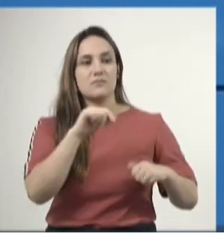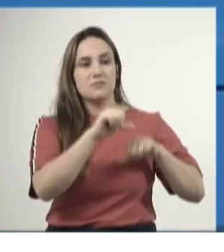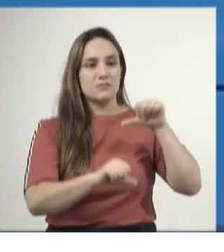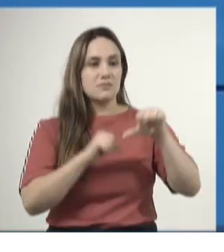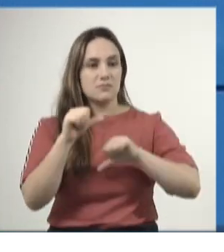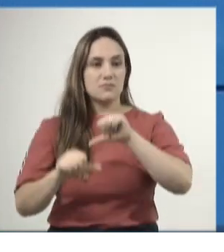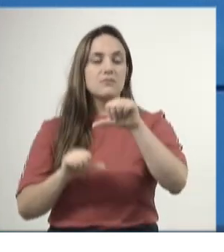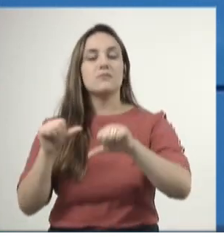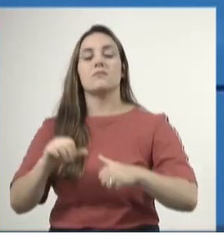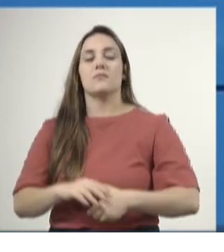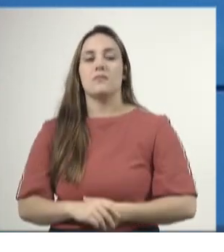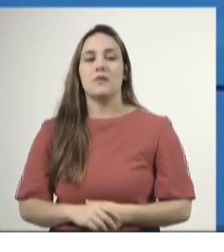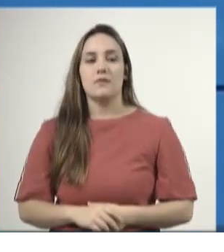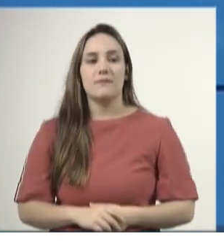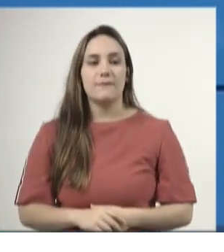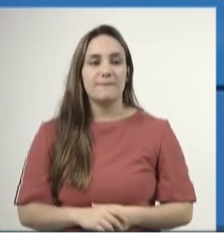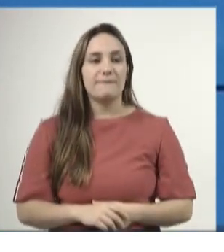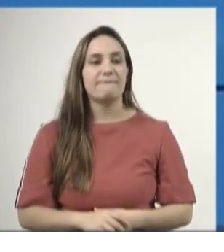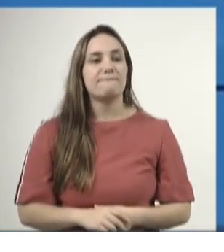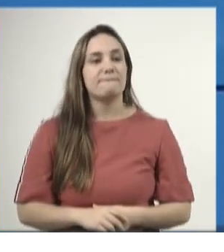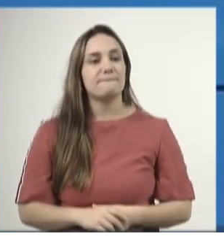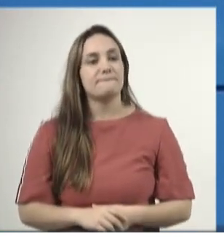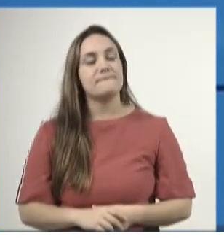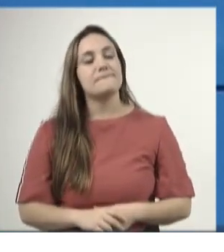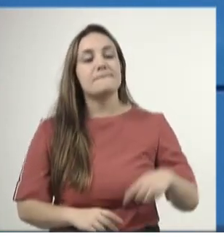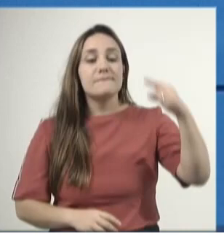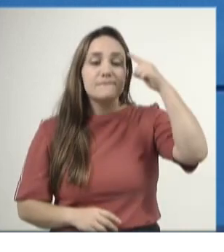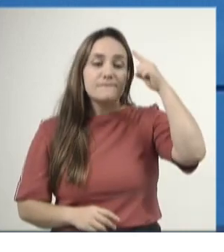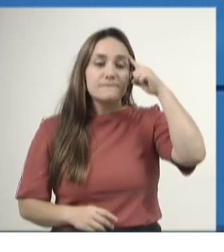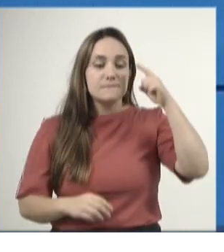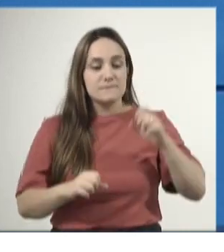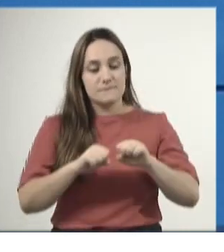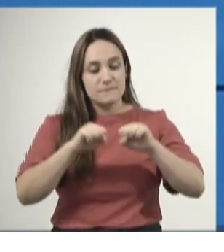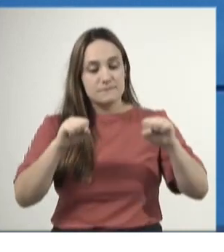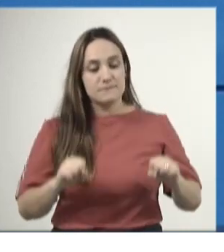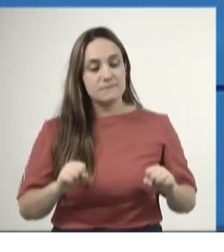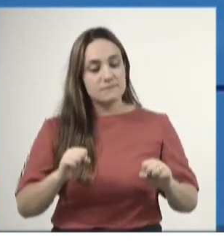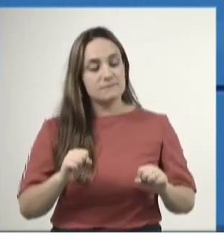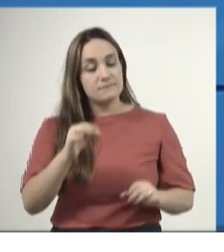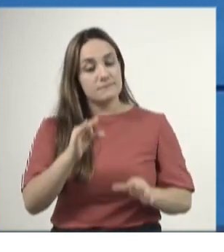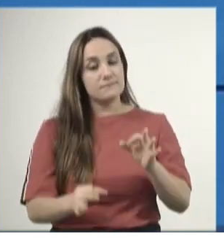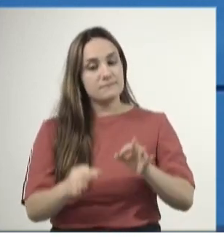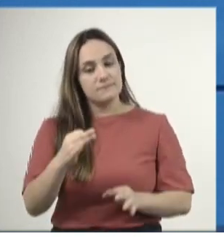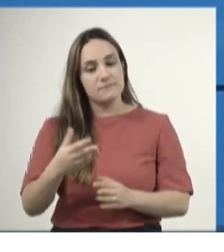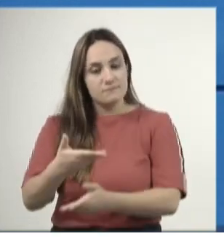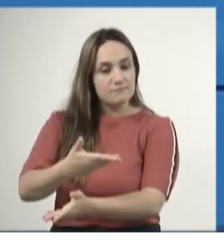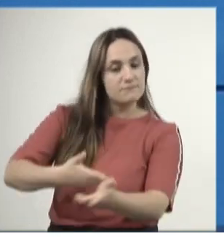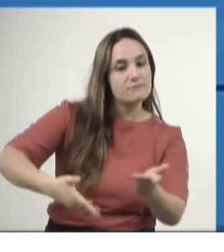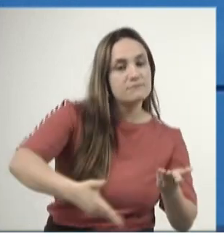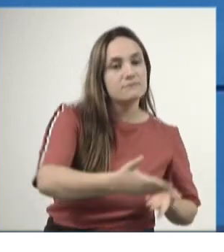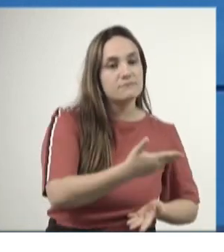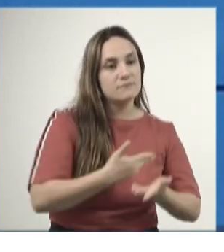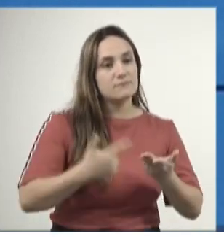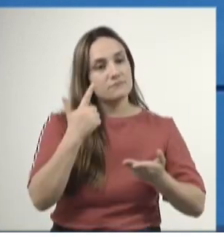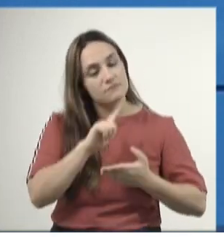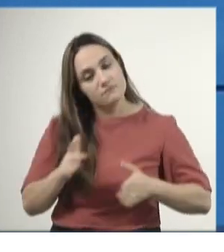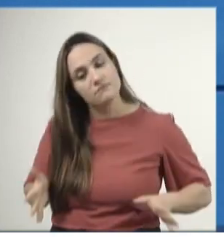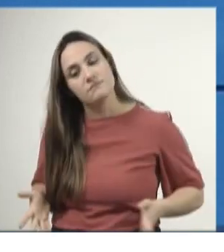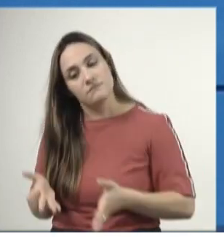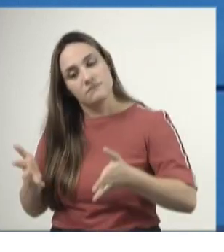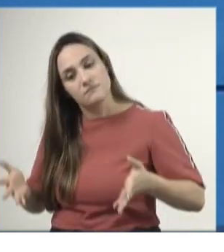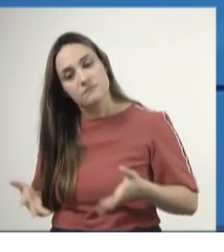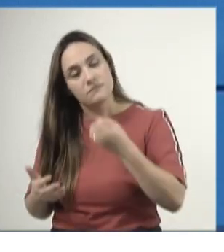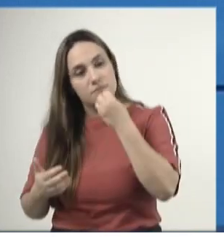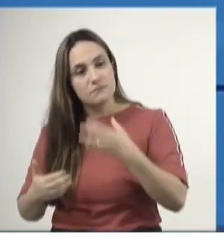chave. Vamos pensar um sistema de justiça que compartilhe e construa a funcionabilidade